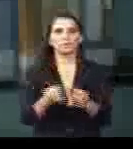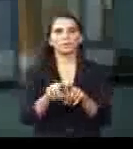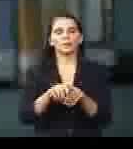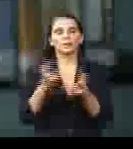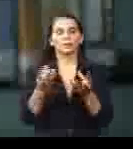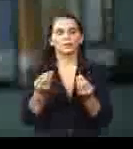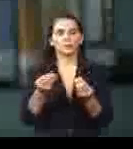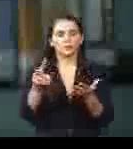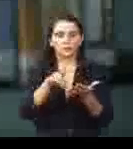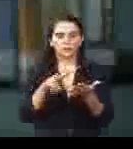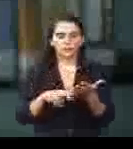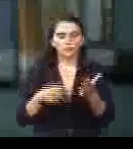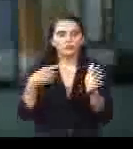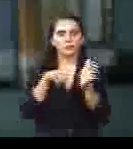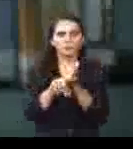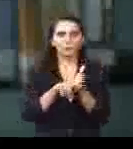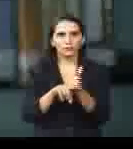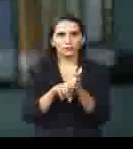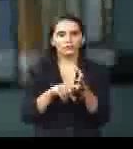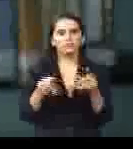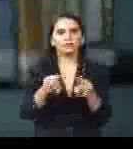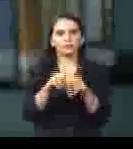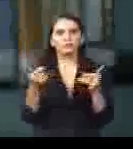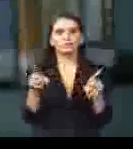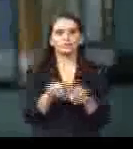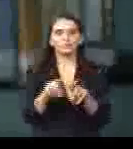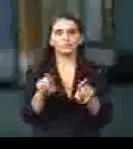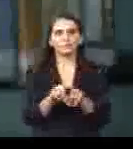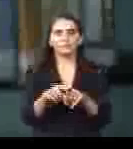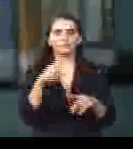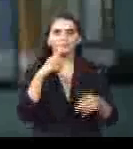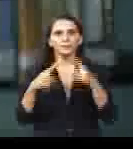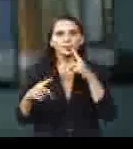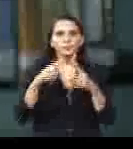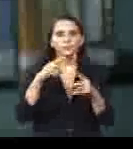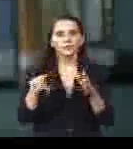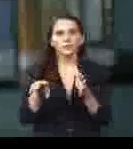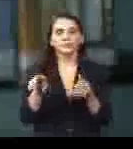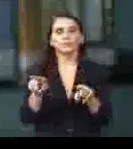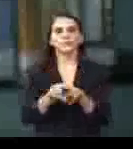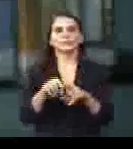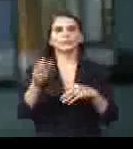isso. Muita reflexão, muita pesquisa, mas um constante